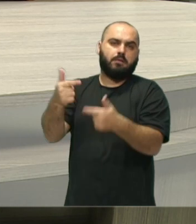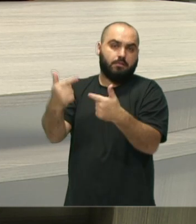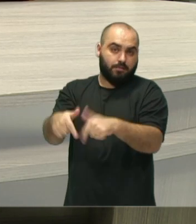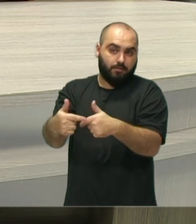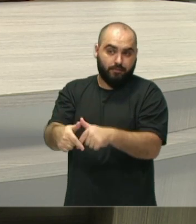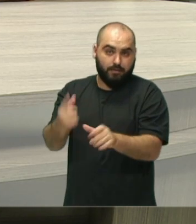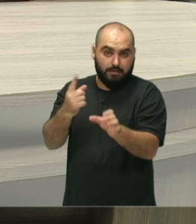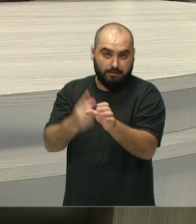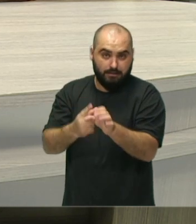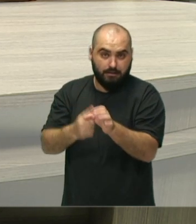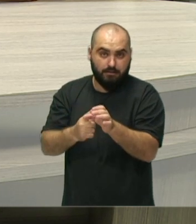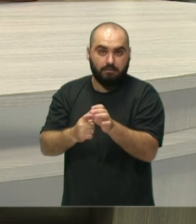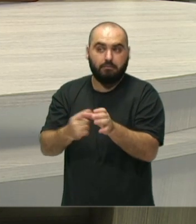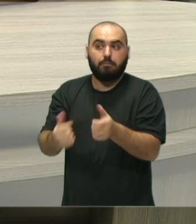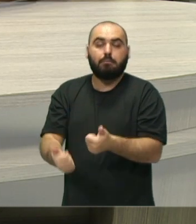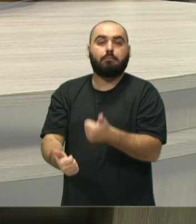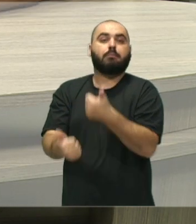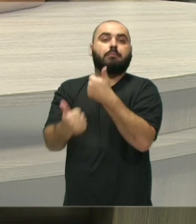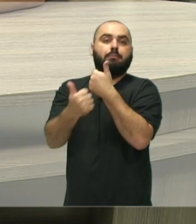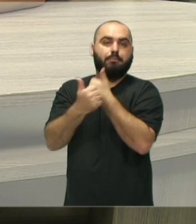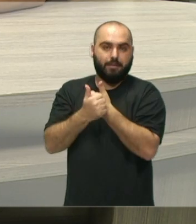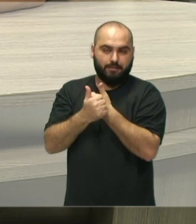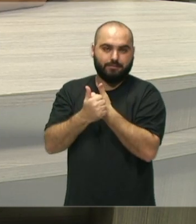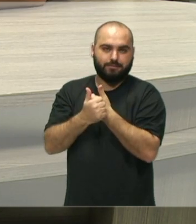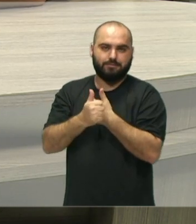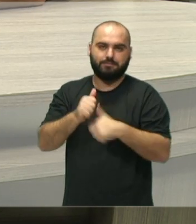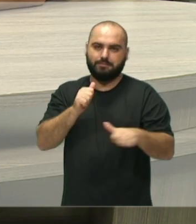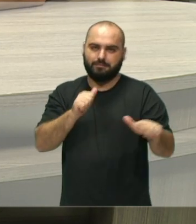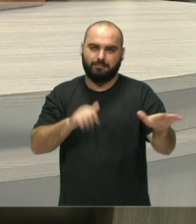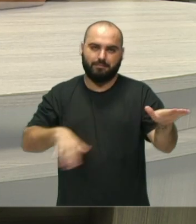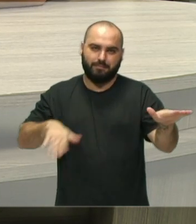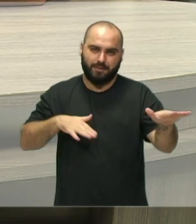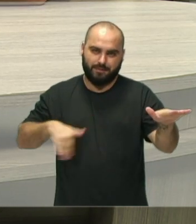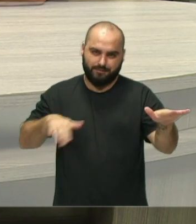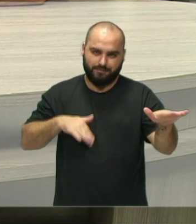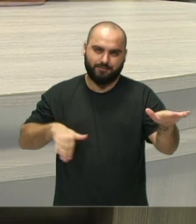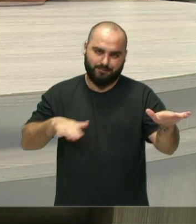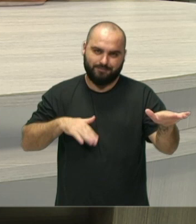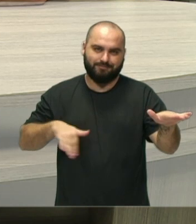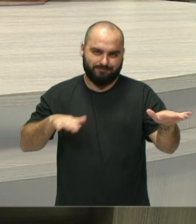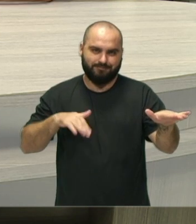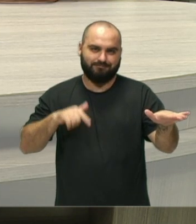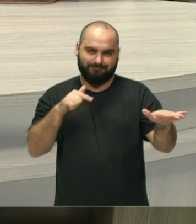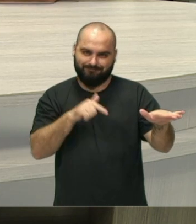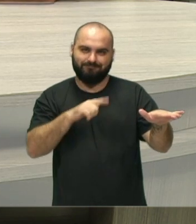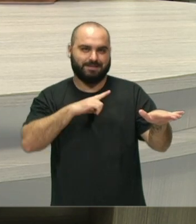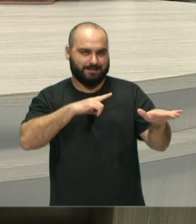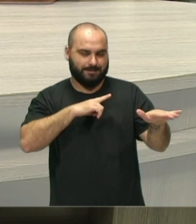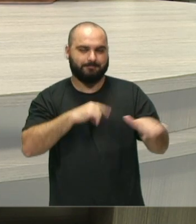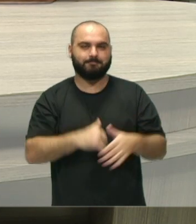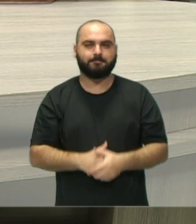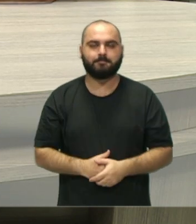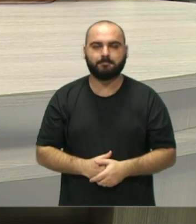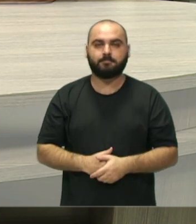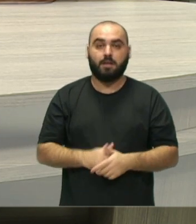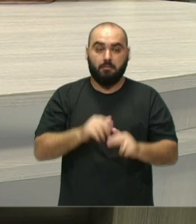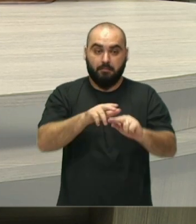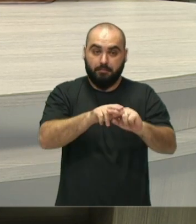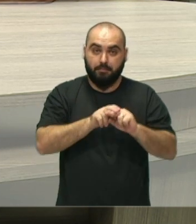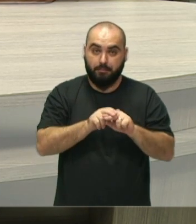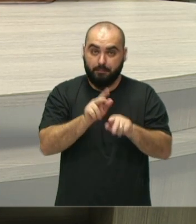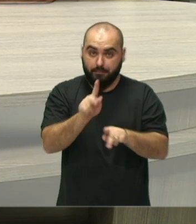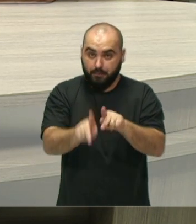cidade, elas estão próximos à orla da praia, ou na Avenida Atlântica, ou na Avenida Brasil. E a população,